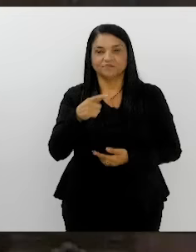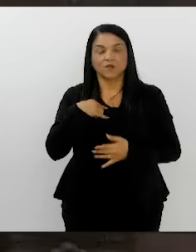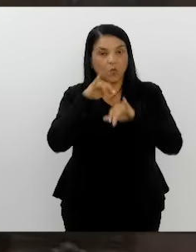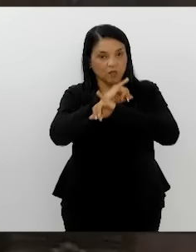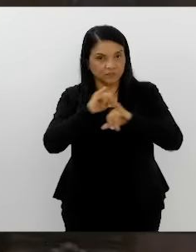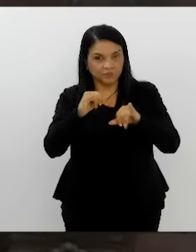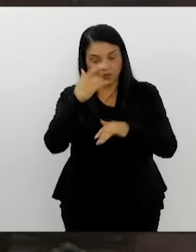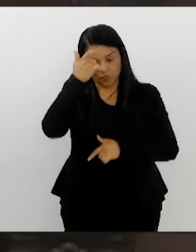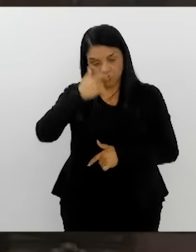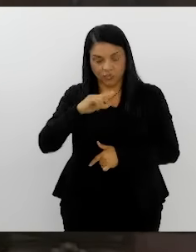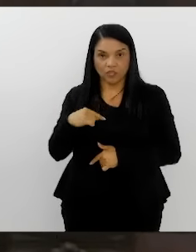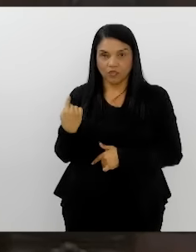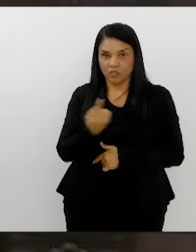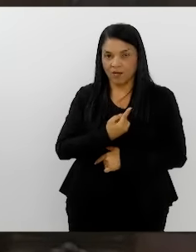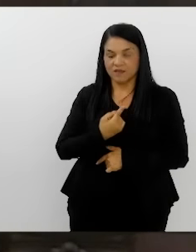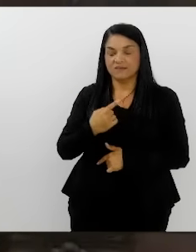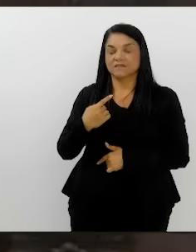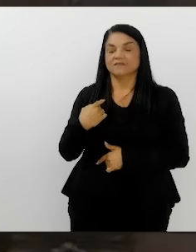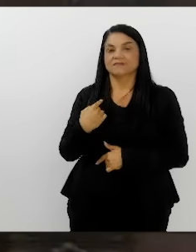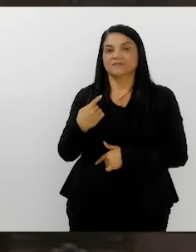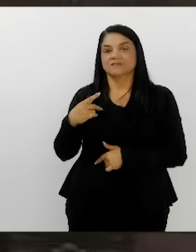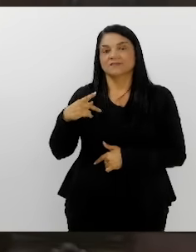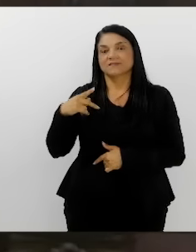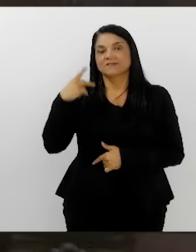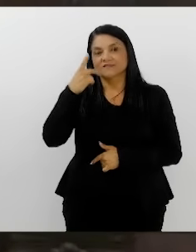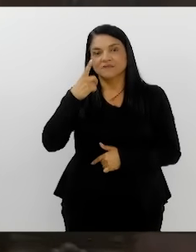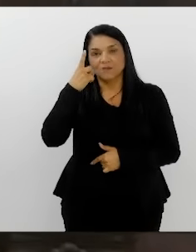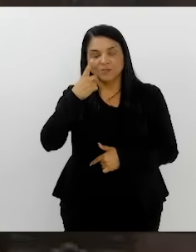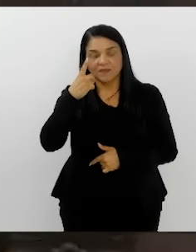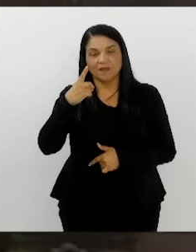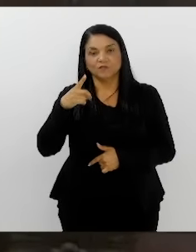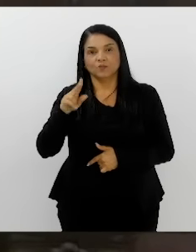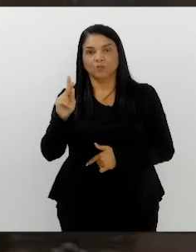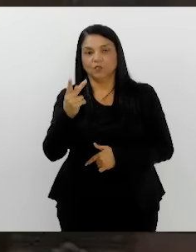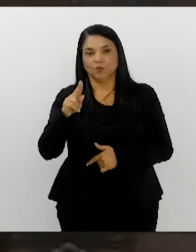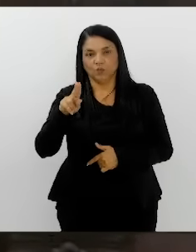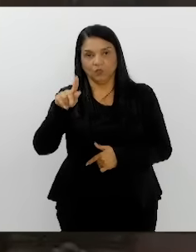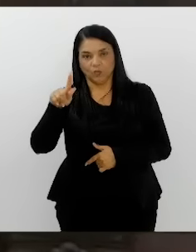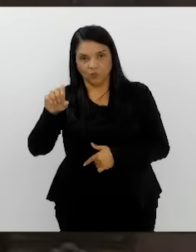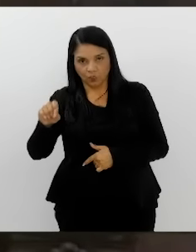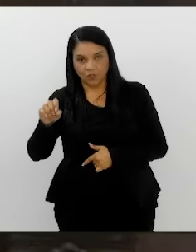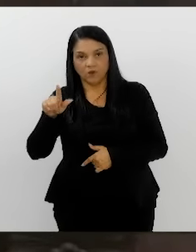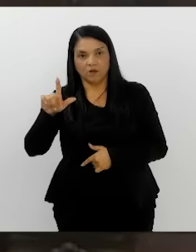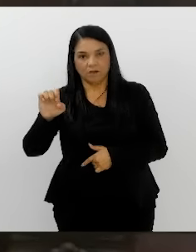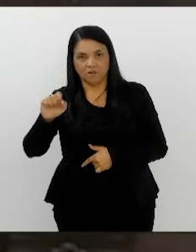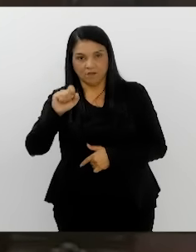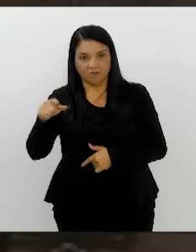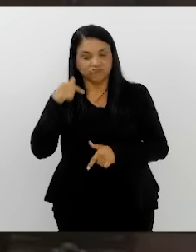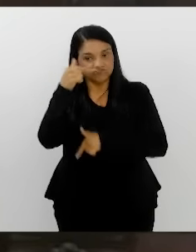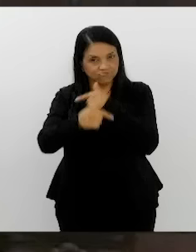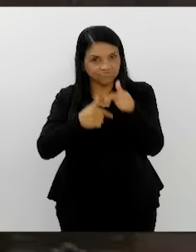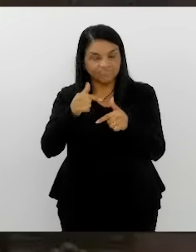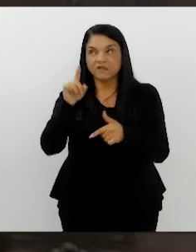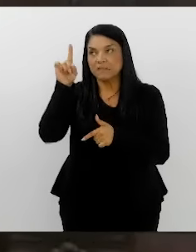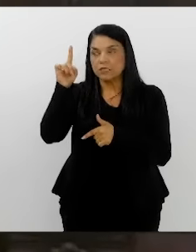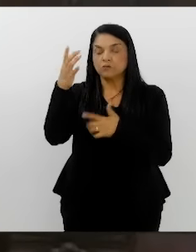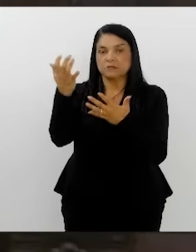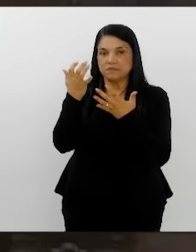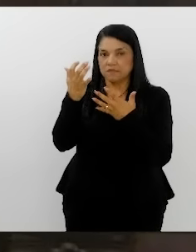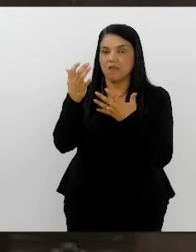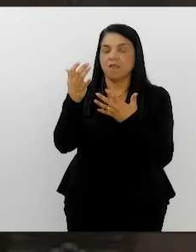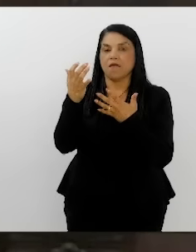federal Hugo Leal, estamos trabalhando e, se Deus quiser e permitir, muito